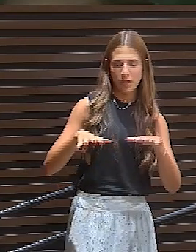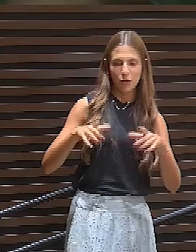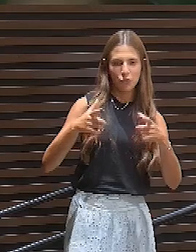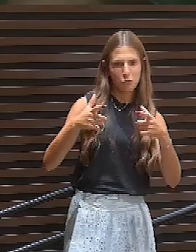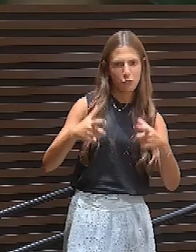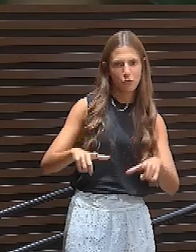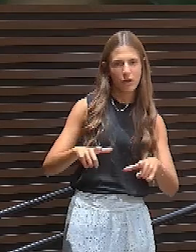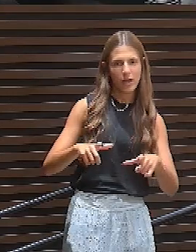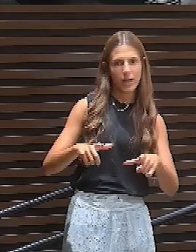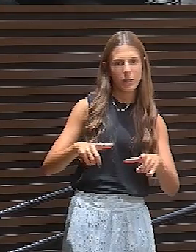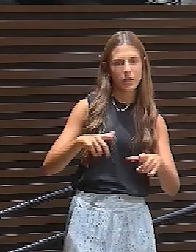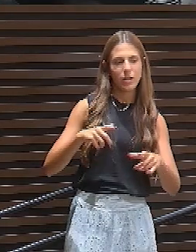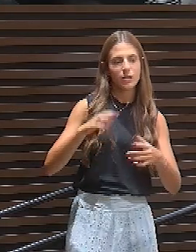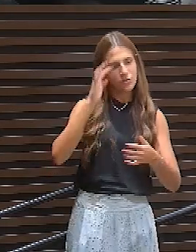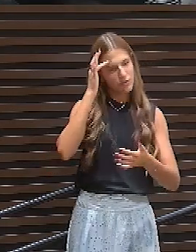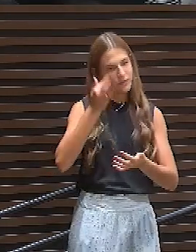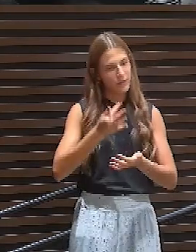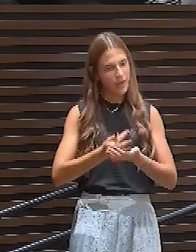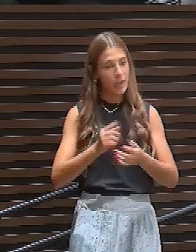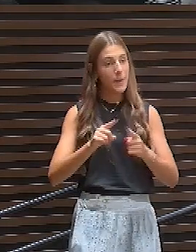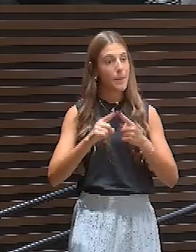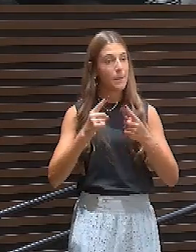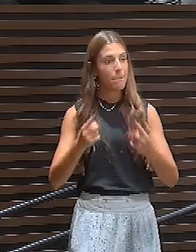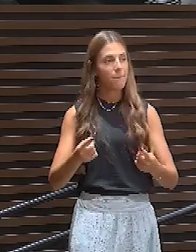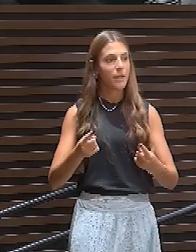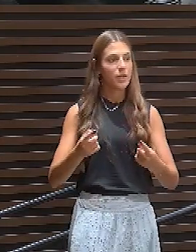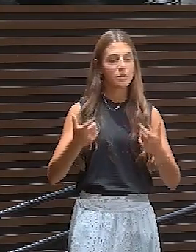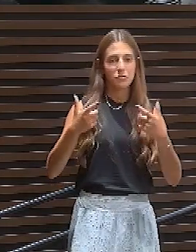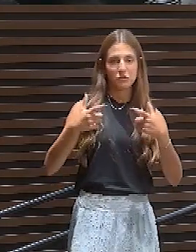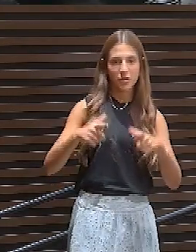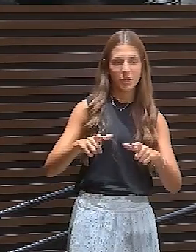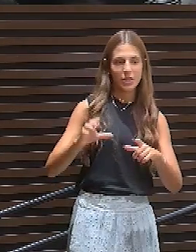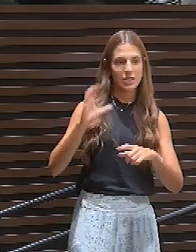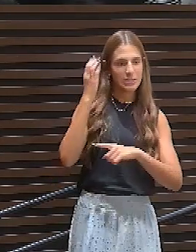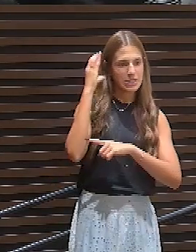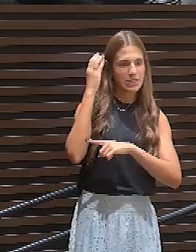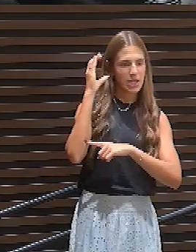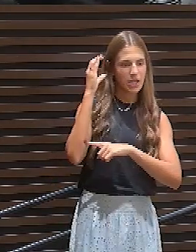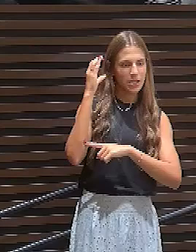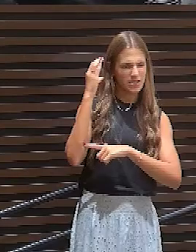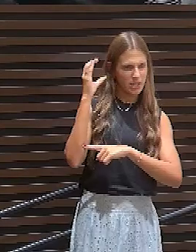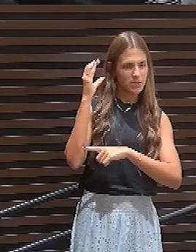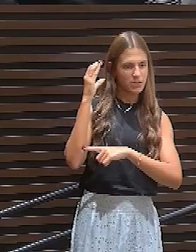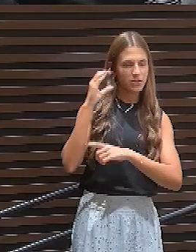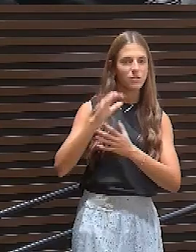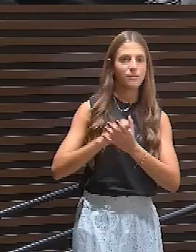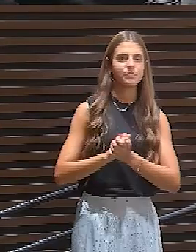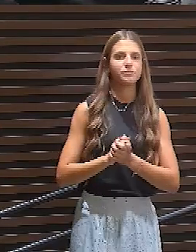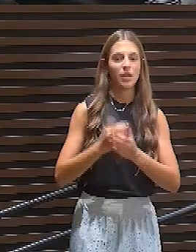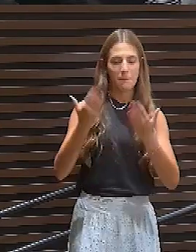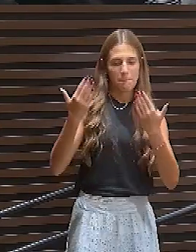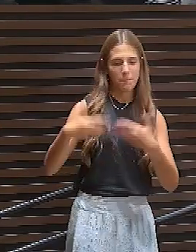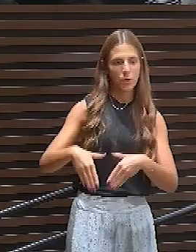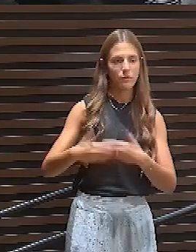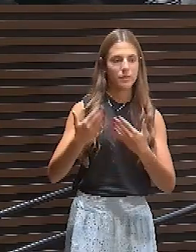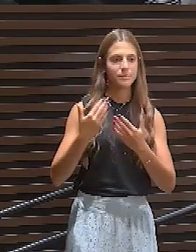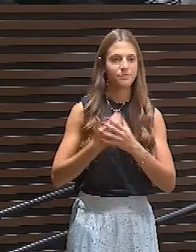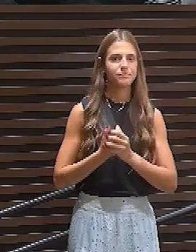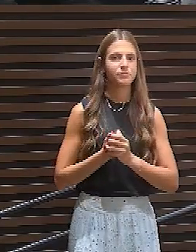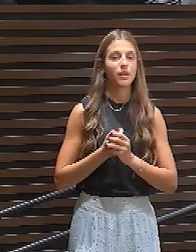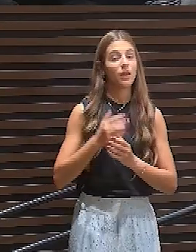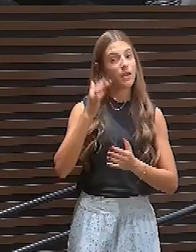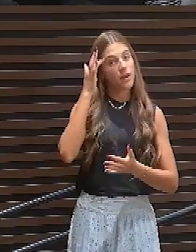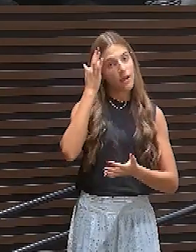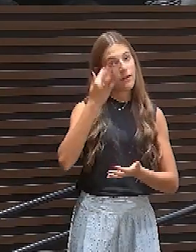está entrando no terreno da ciência, da comprovação. A